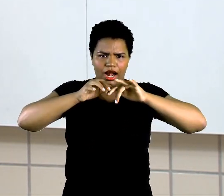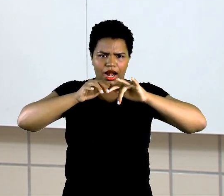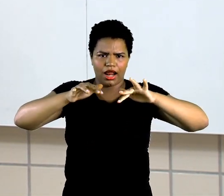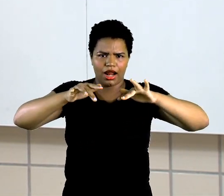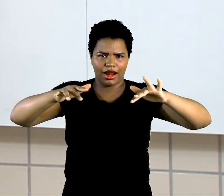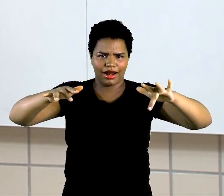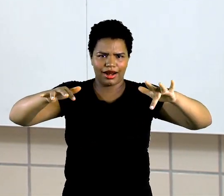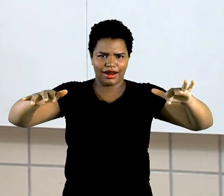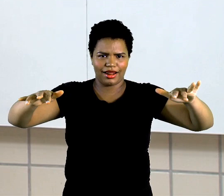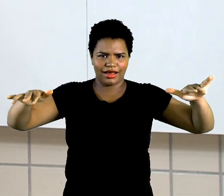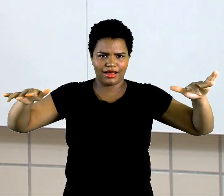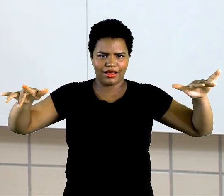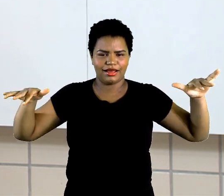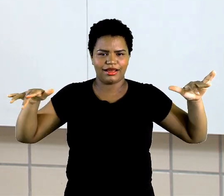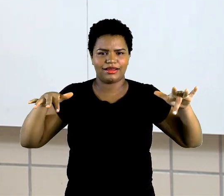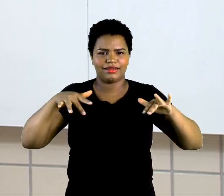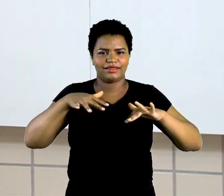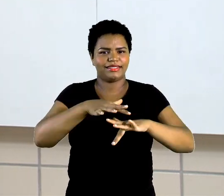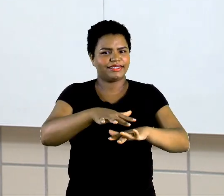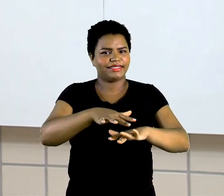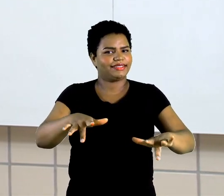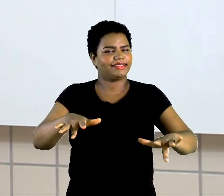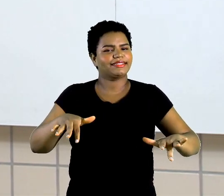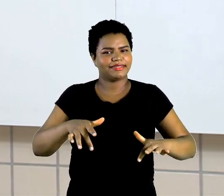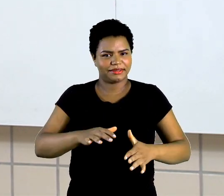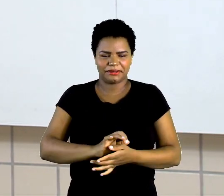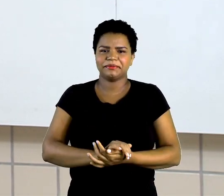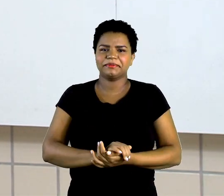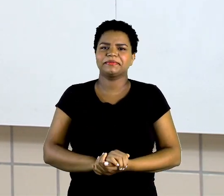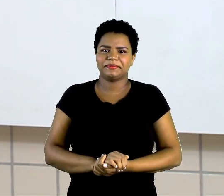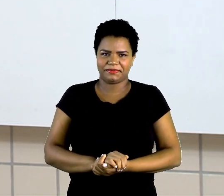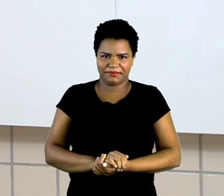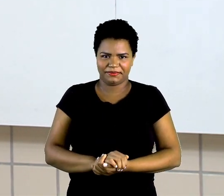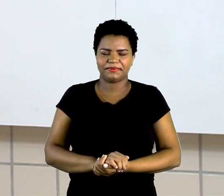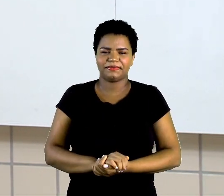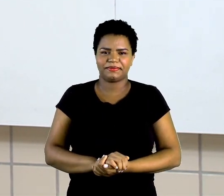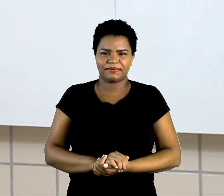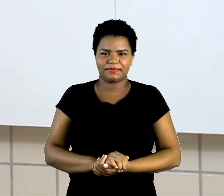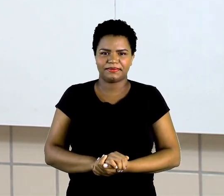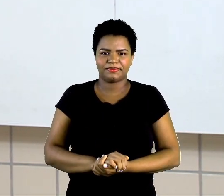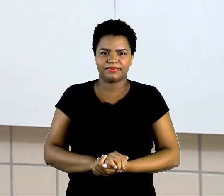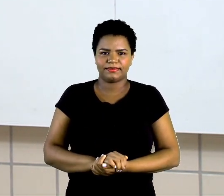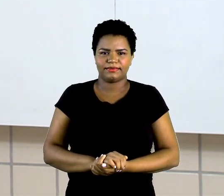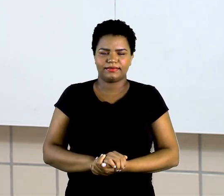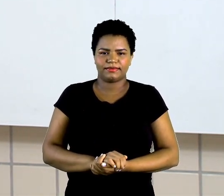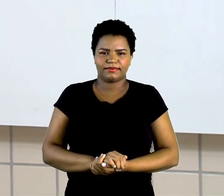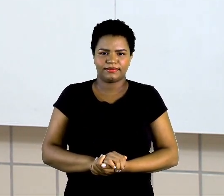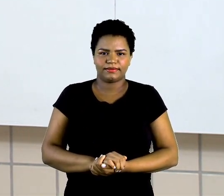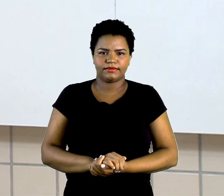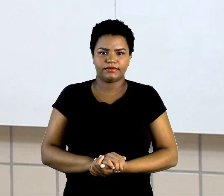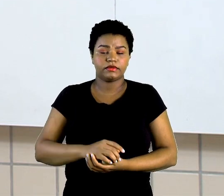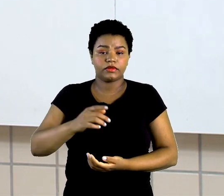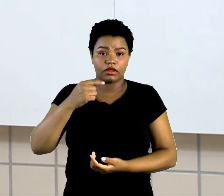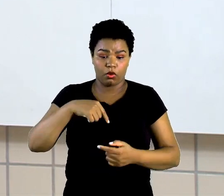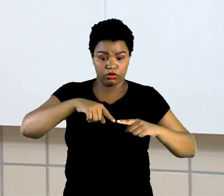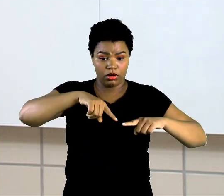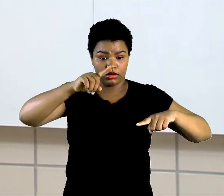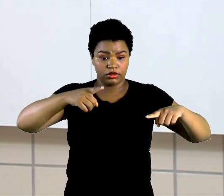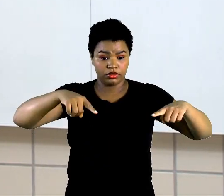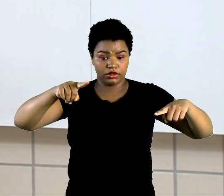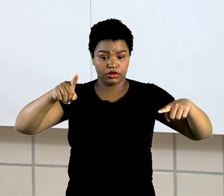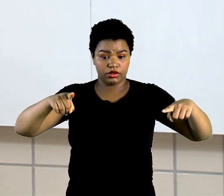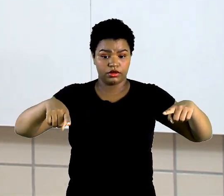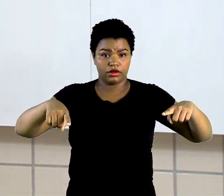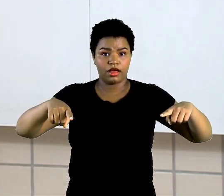espalhar por todo o espaço do ambiente. E essas ondas, elas